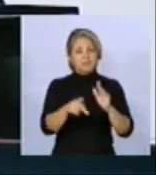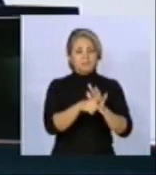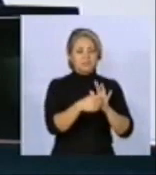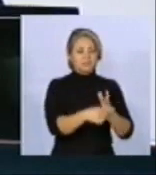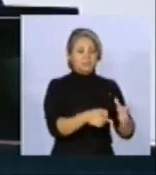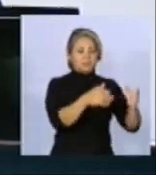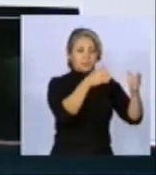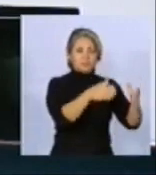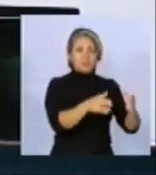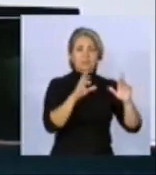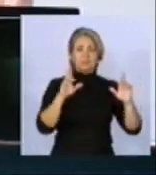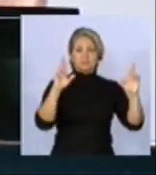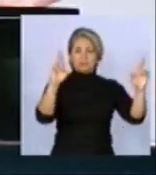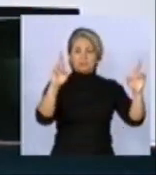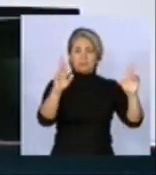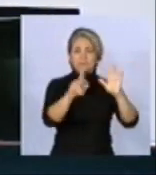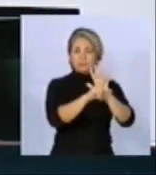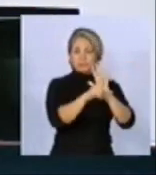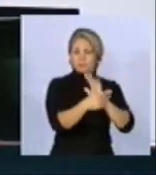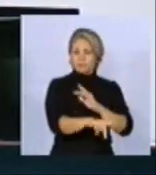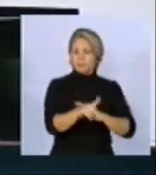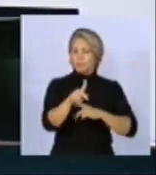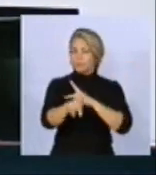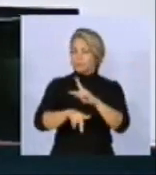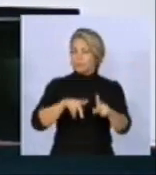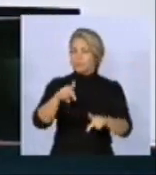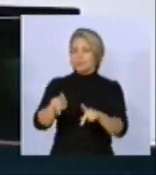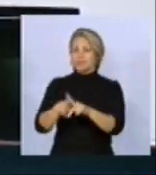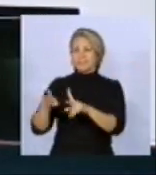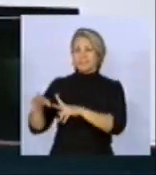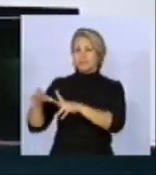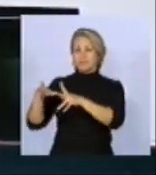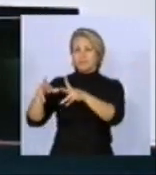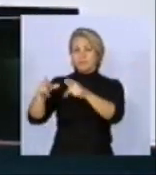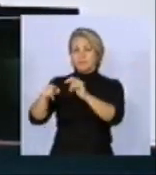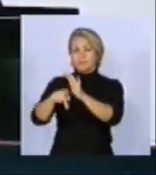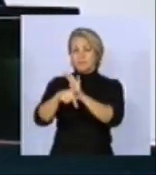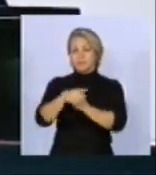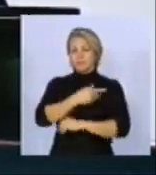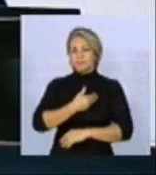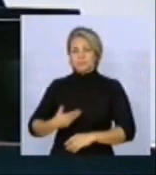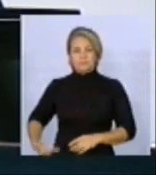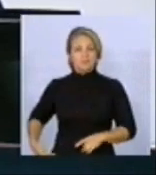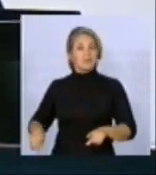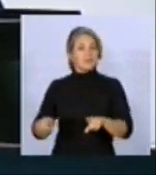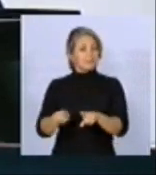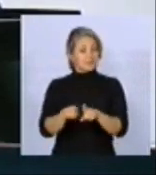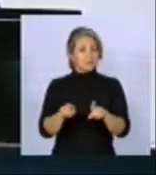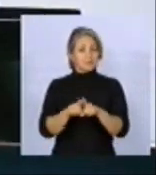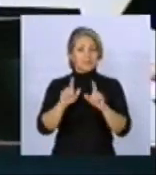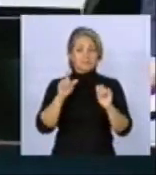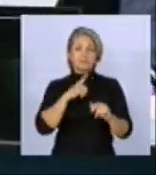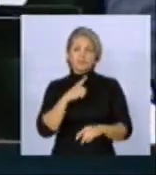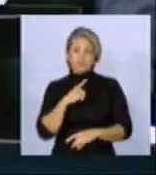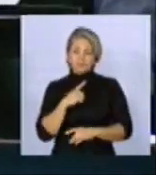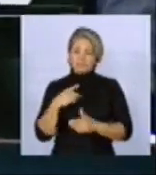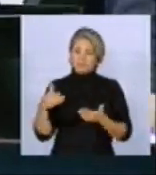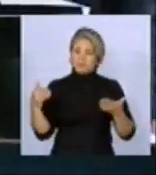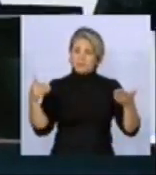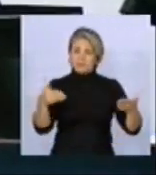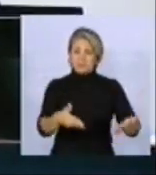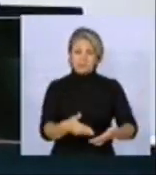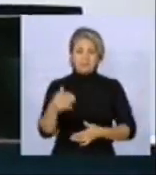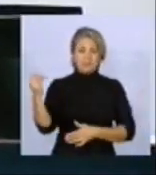do seus representantes da câmara dos deputados e do Senado Federal mas também que tivesse essa participação